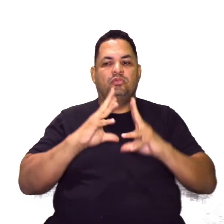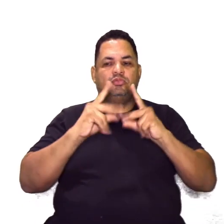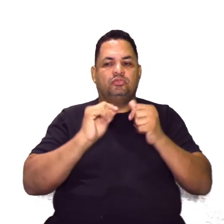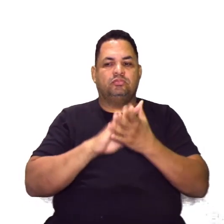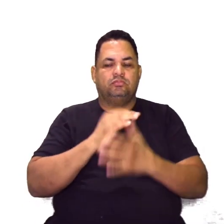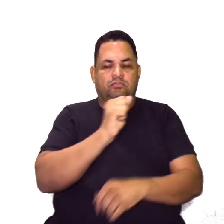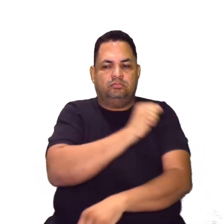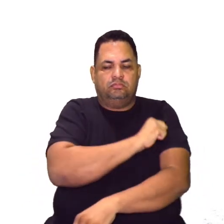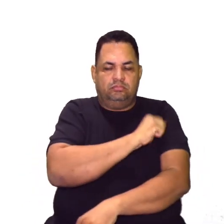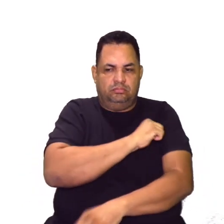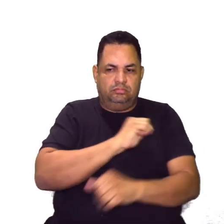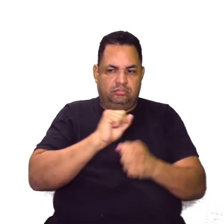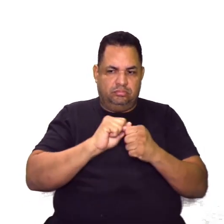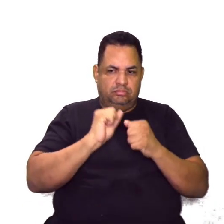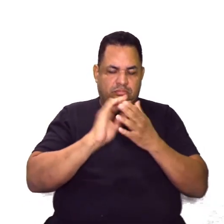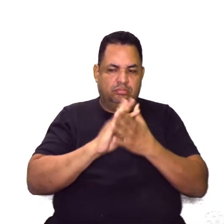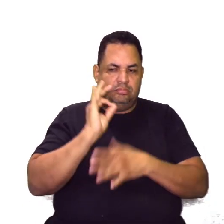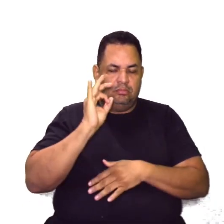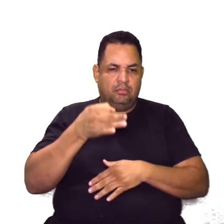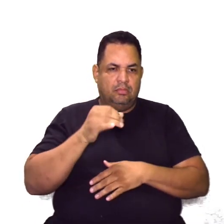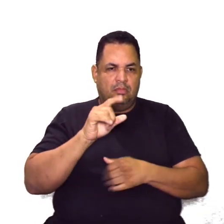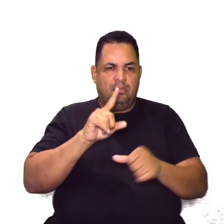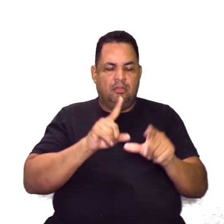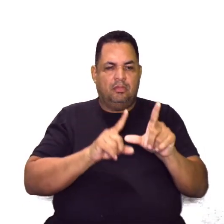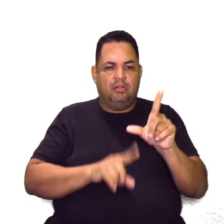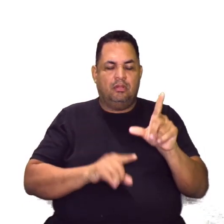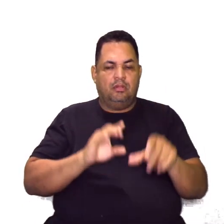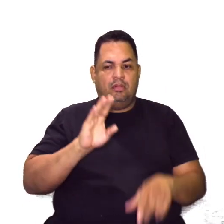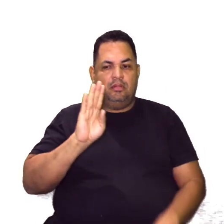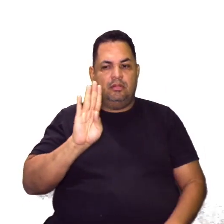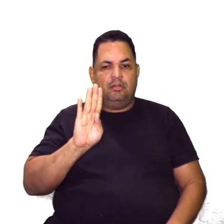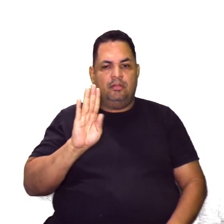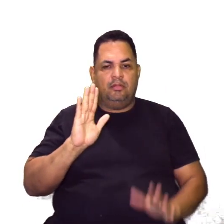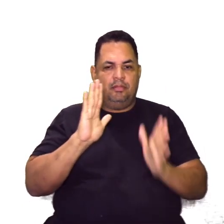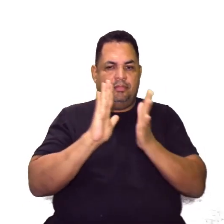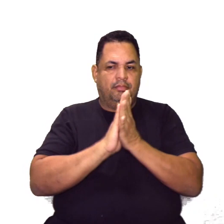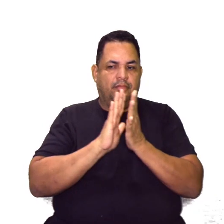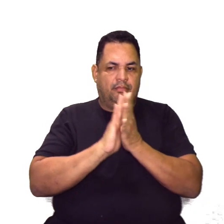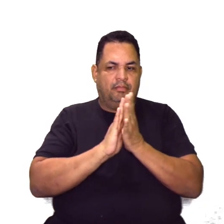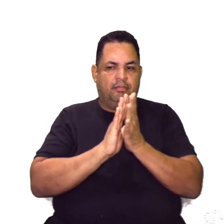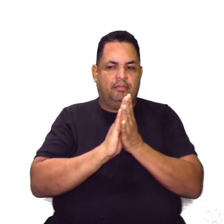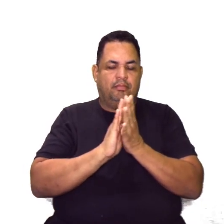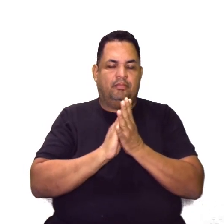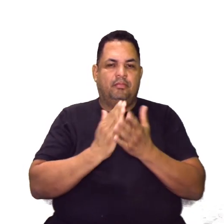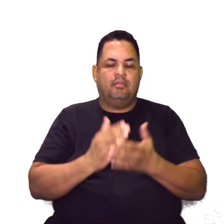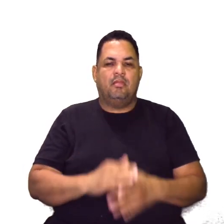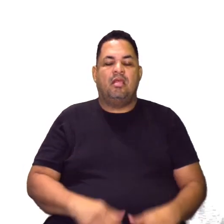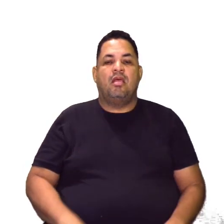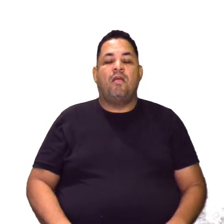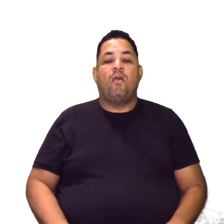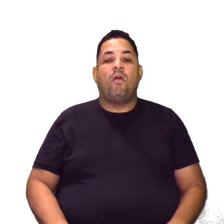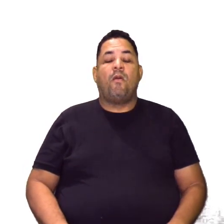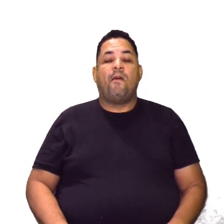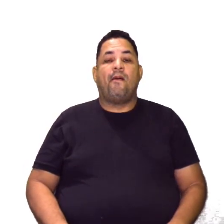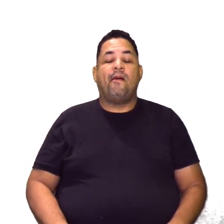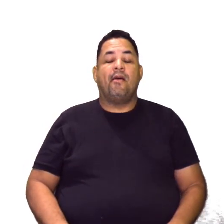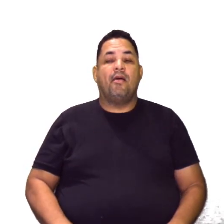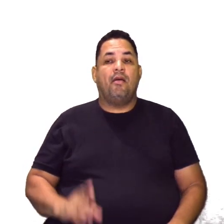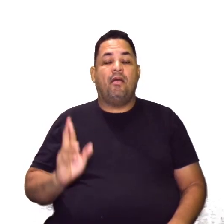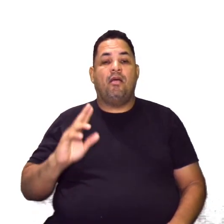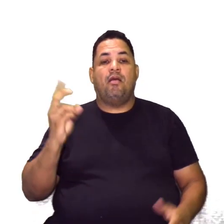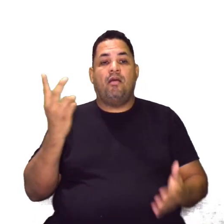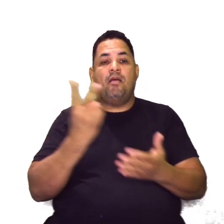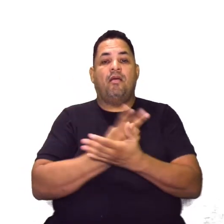vocês acertaram a letra B. Parabéns para todos vocês, hein? Aqueles que, por acaso,